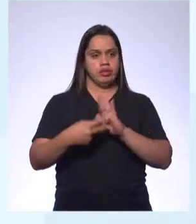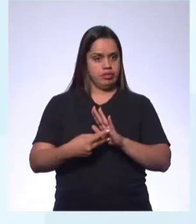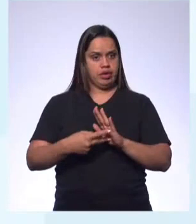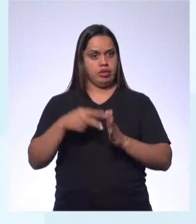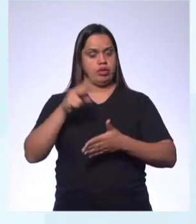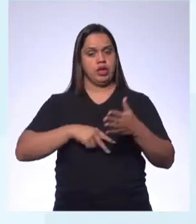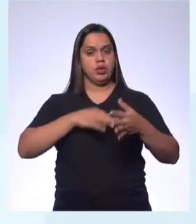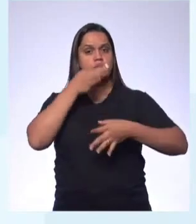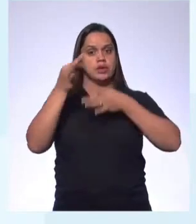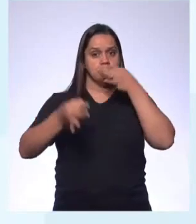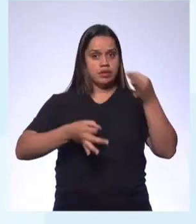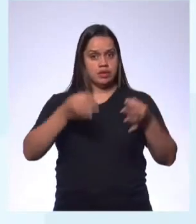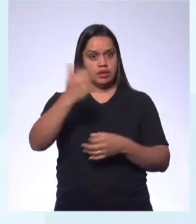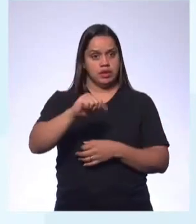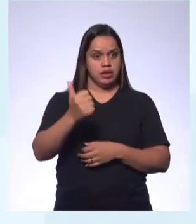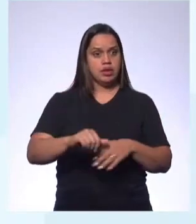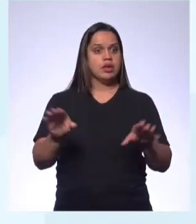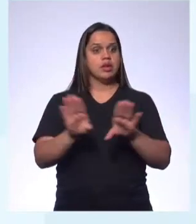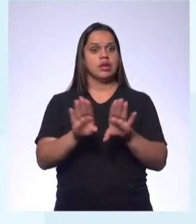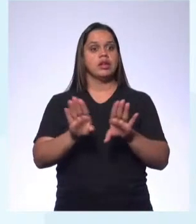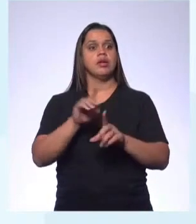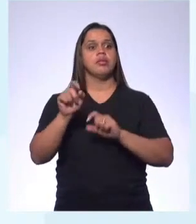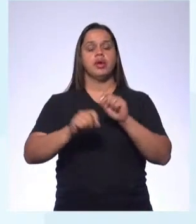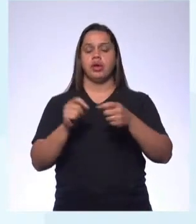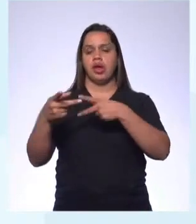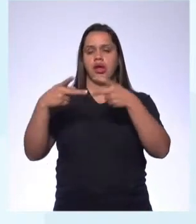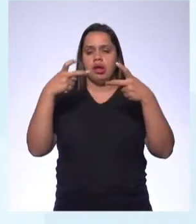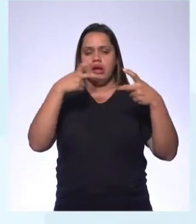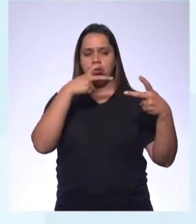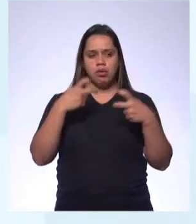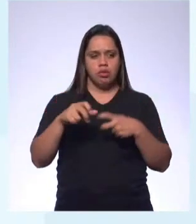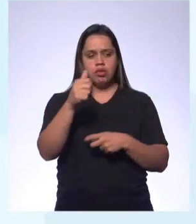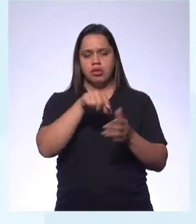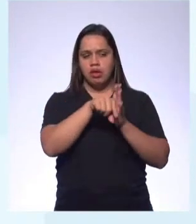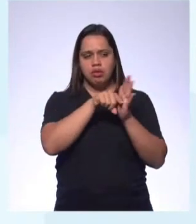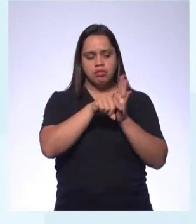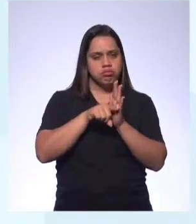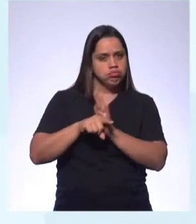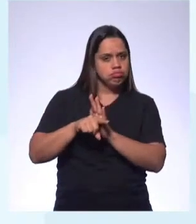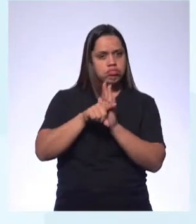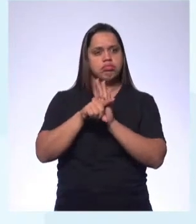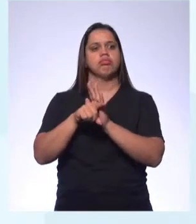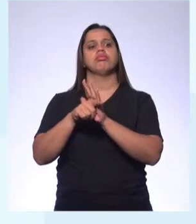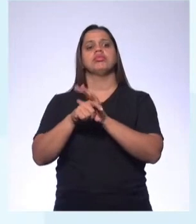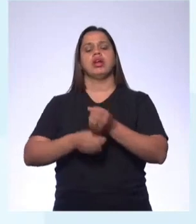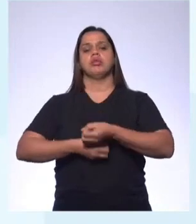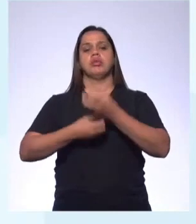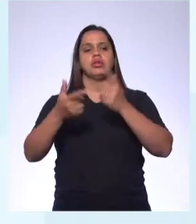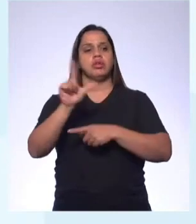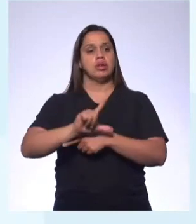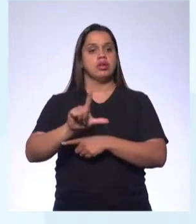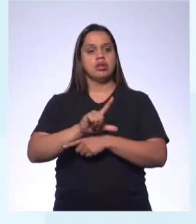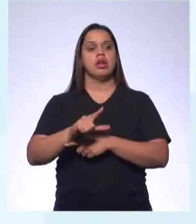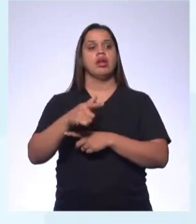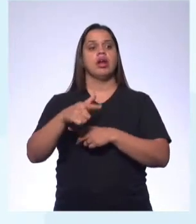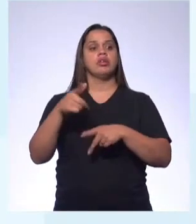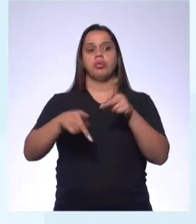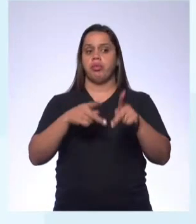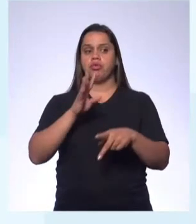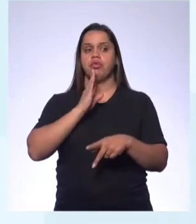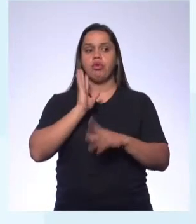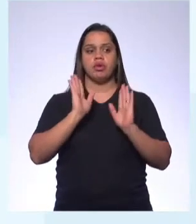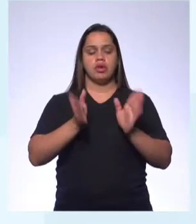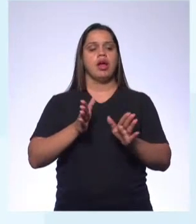E reconhecer e analisar expressões literárias populares, estabelecendo diálogos intertextuais com a